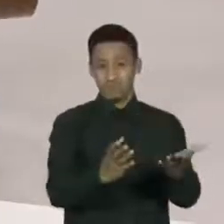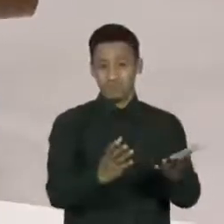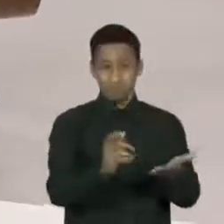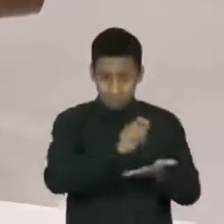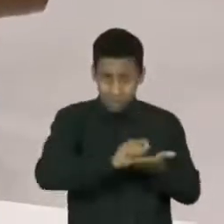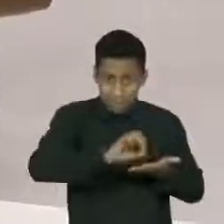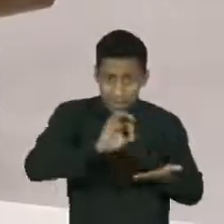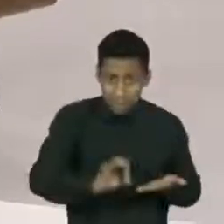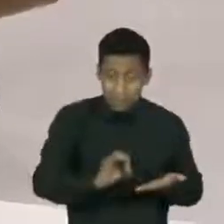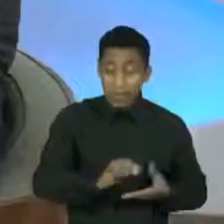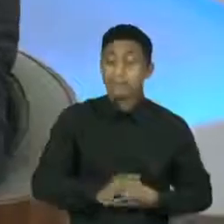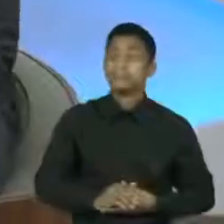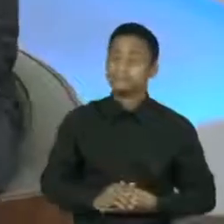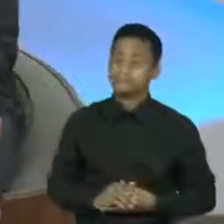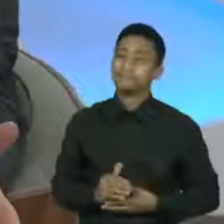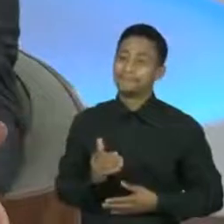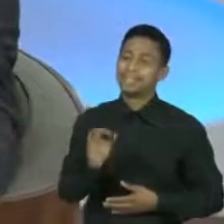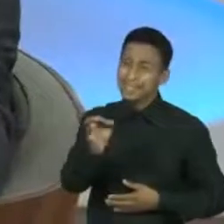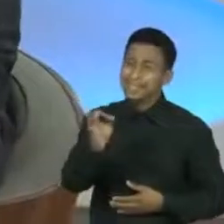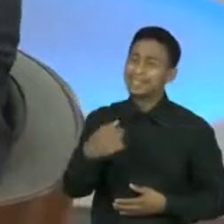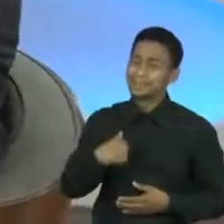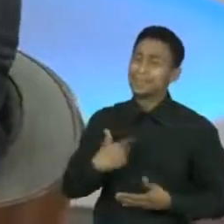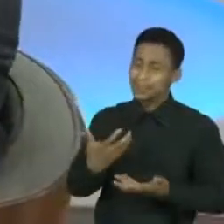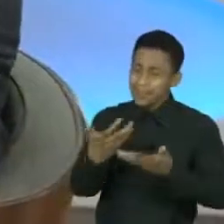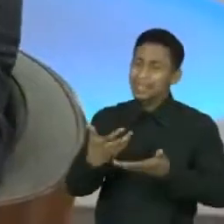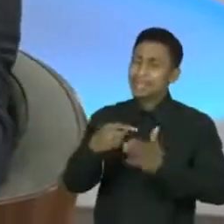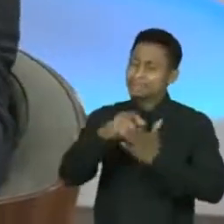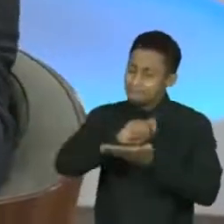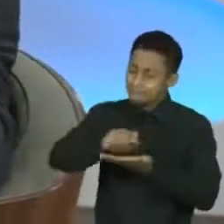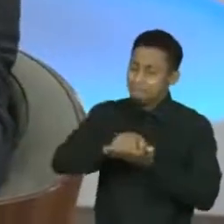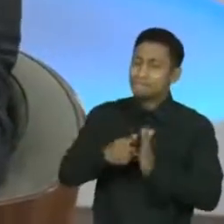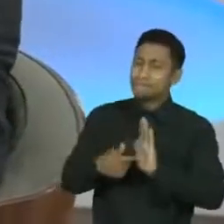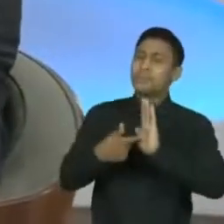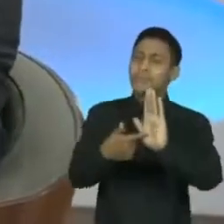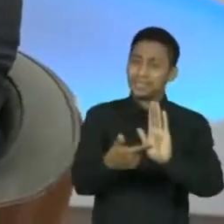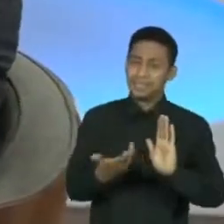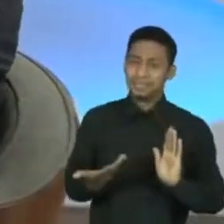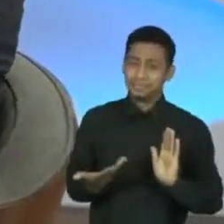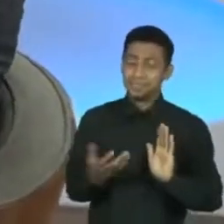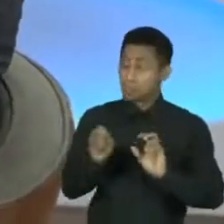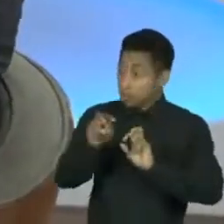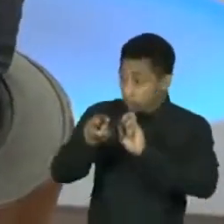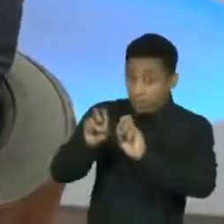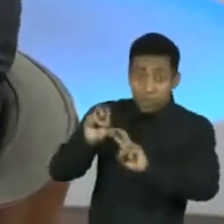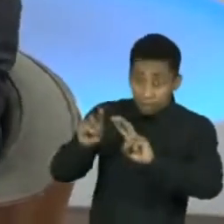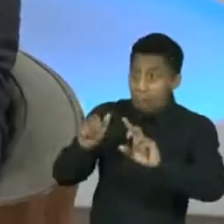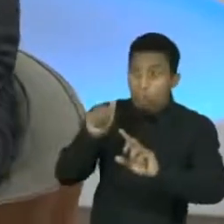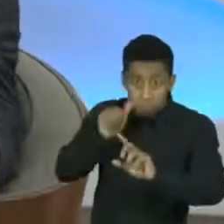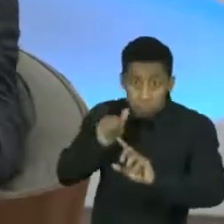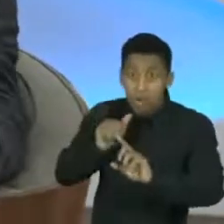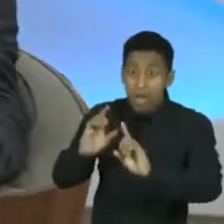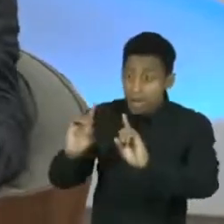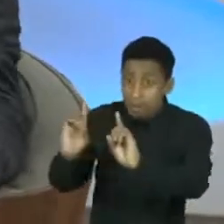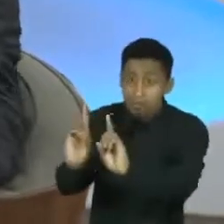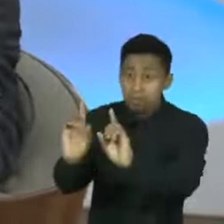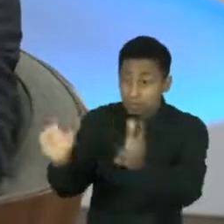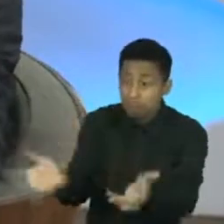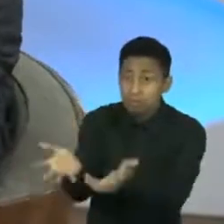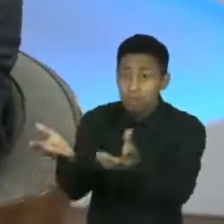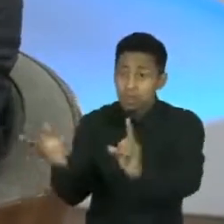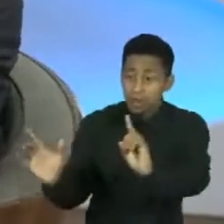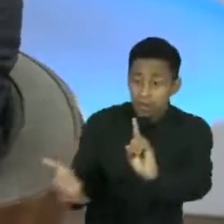também Vera também é algo que eu tenho que eu tenho presenciado vivido né é tão